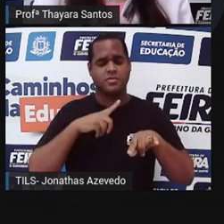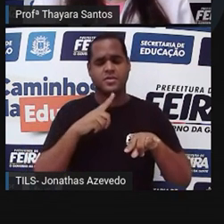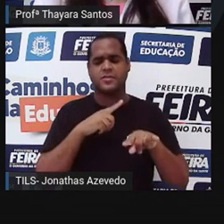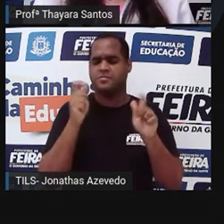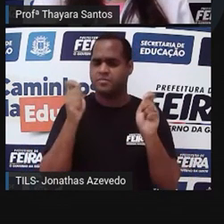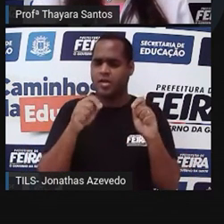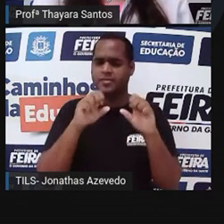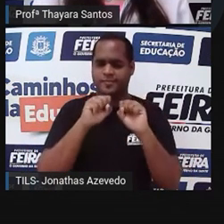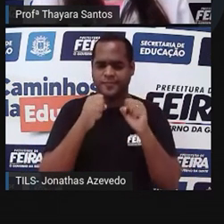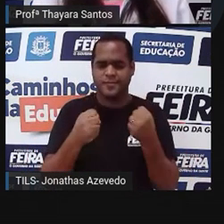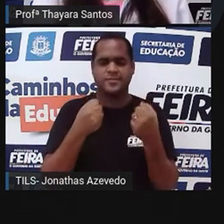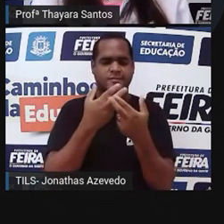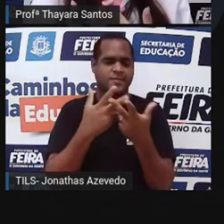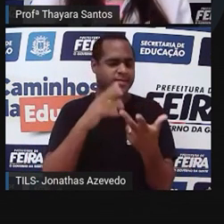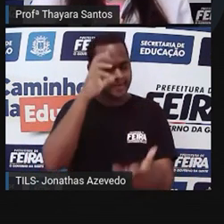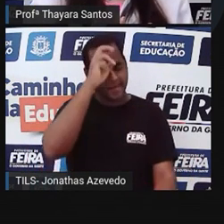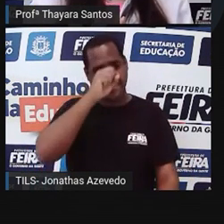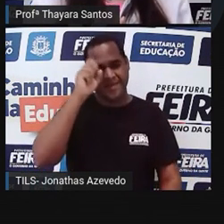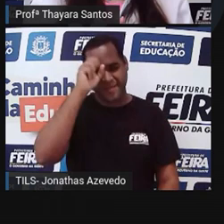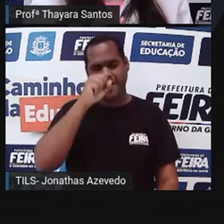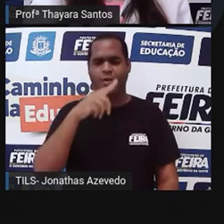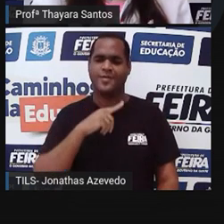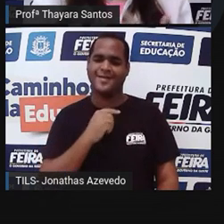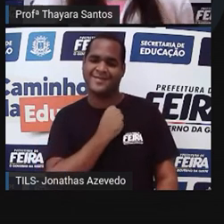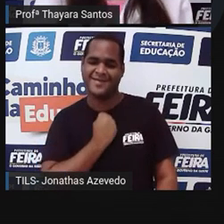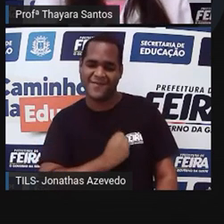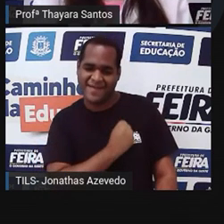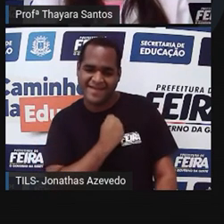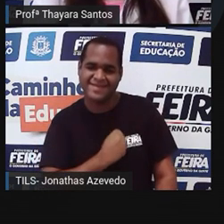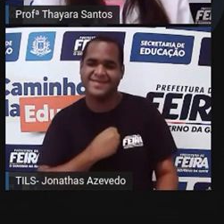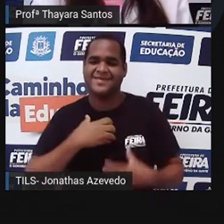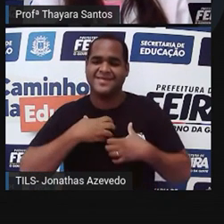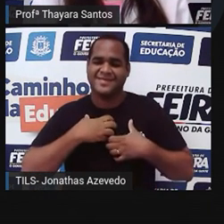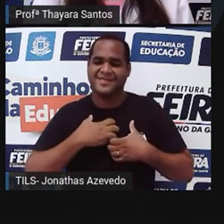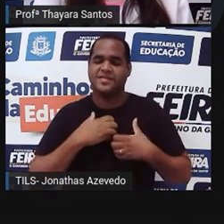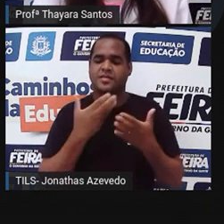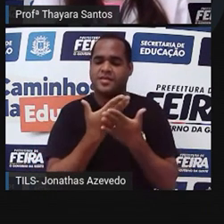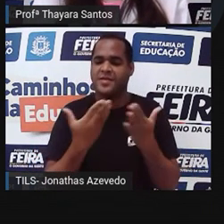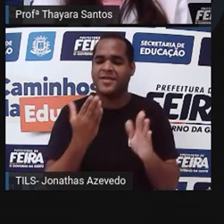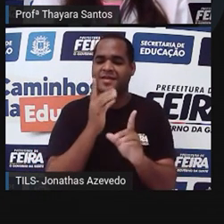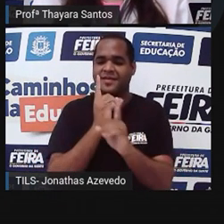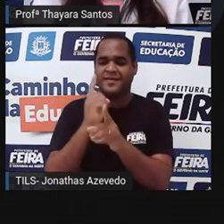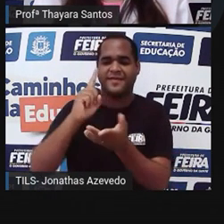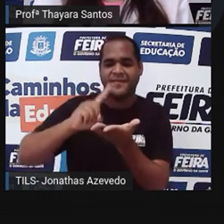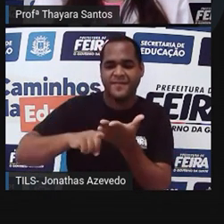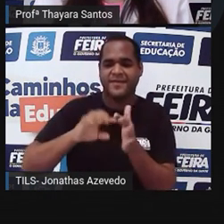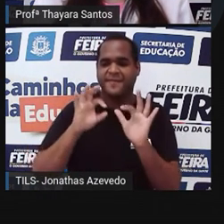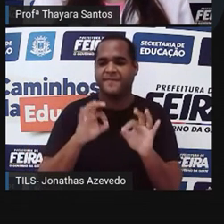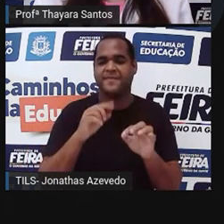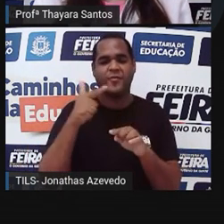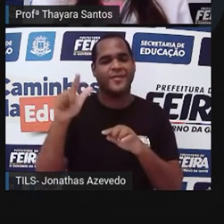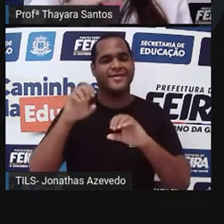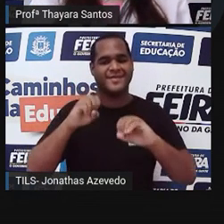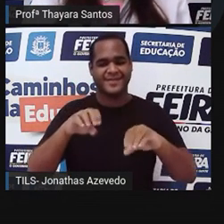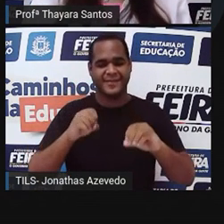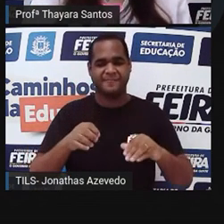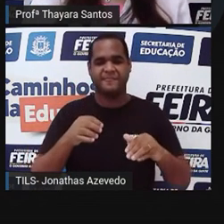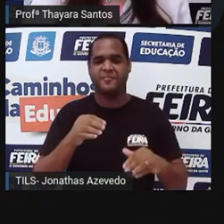podem explorar. E eu vou estar aqui morrendo de saudade, mas eu sei que a gente já tem um encontro marcado na nossa próxima aula.